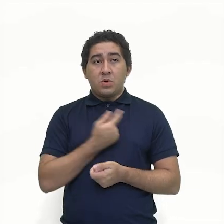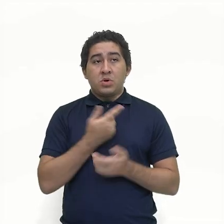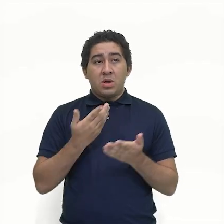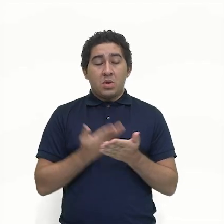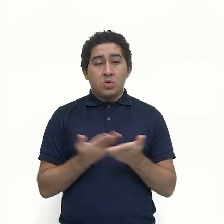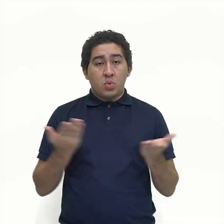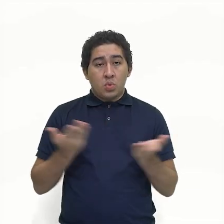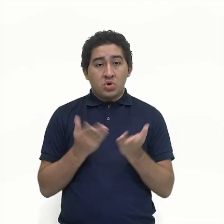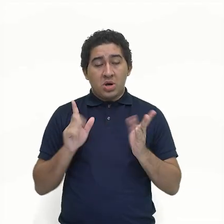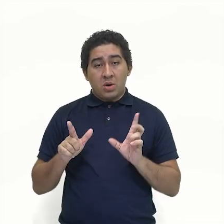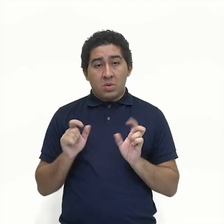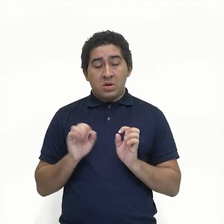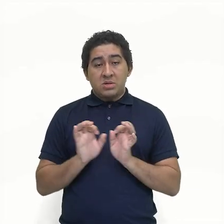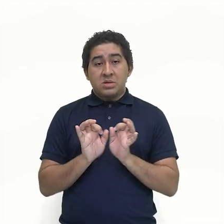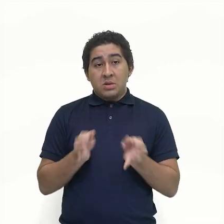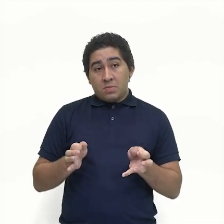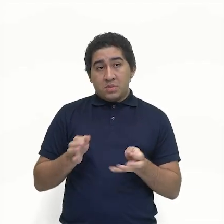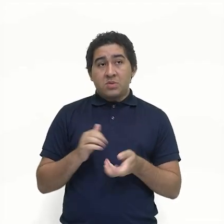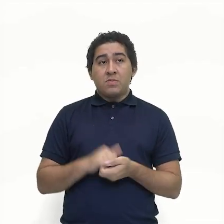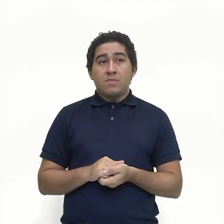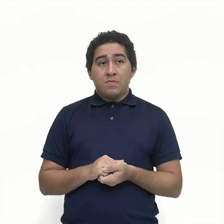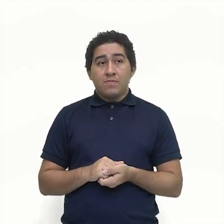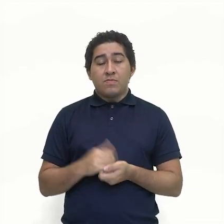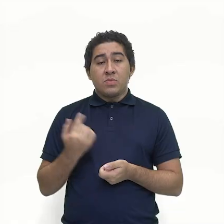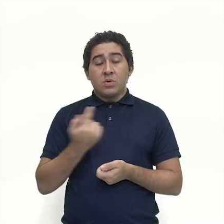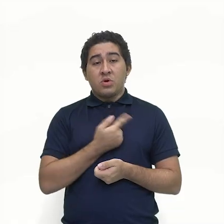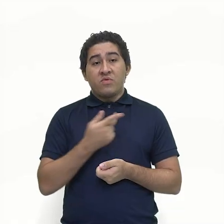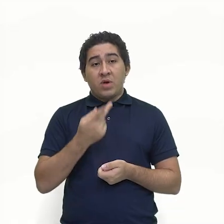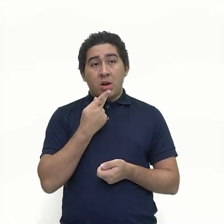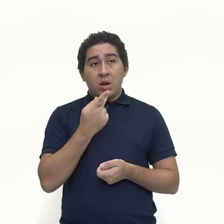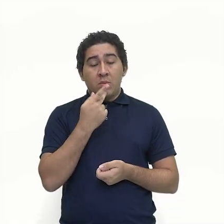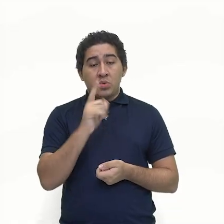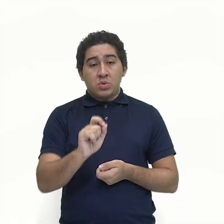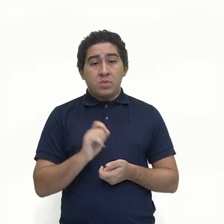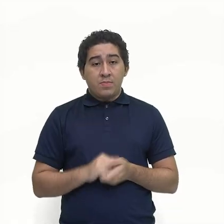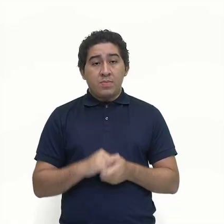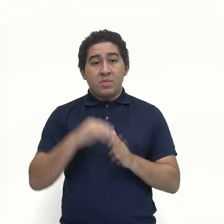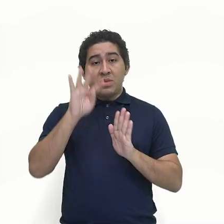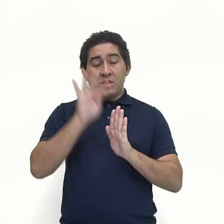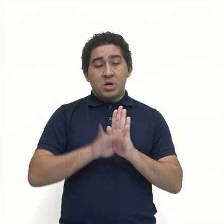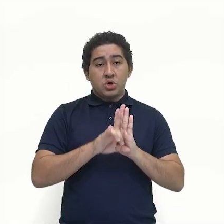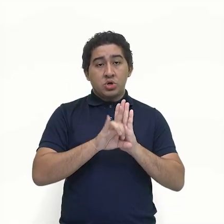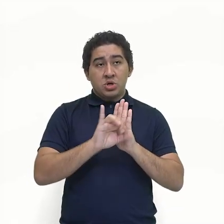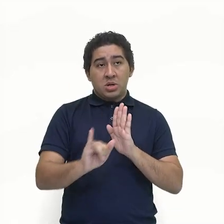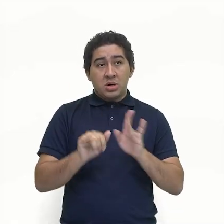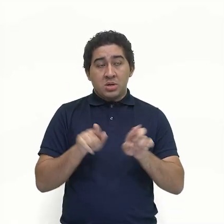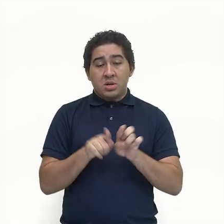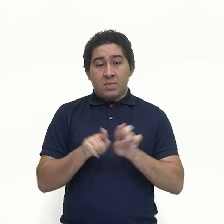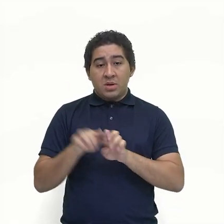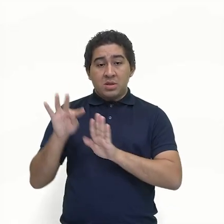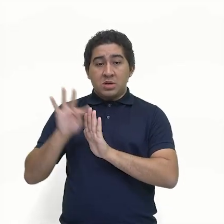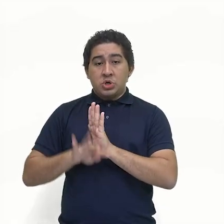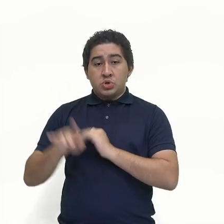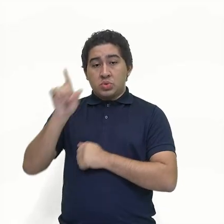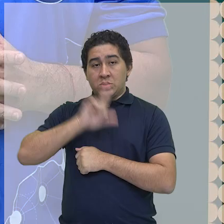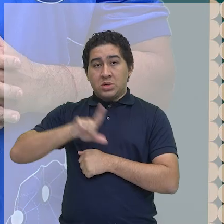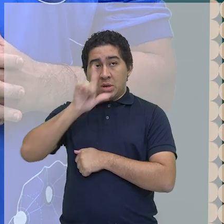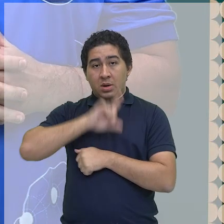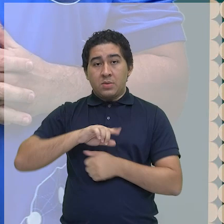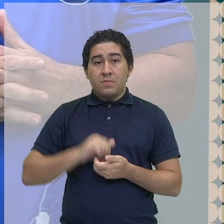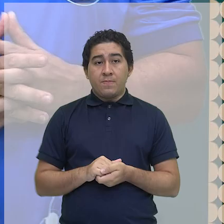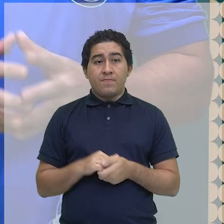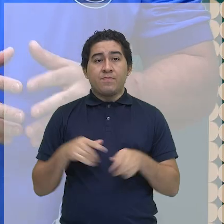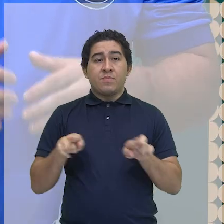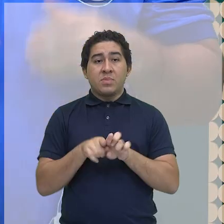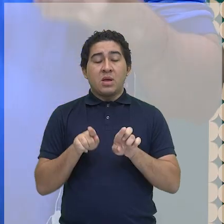hoje foi bem simples. Nós falamos aí sobre textos legais e textos literários.